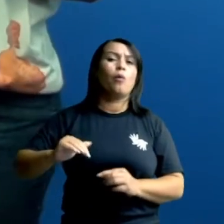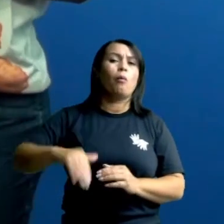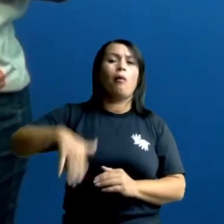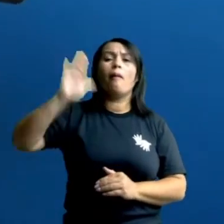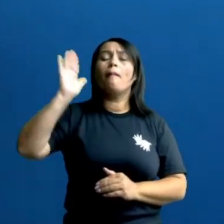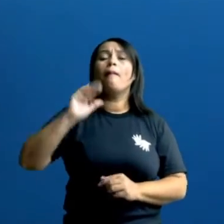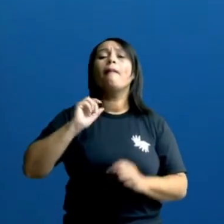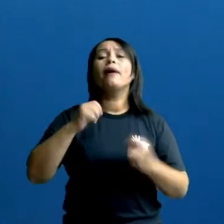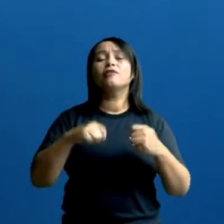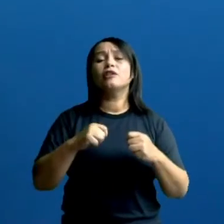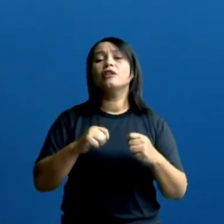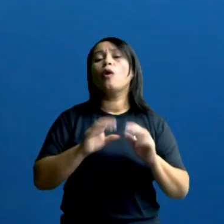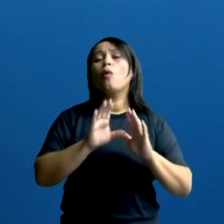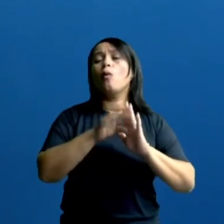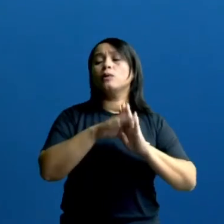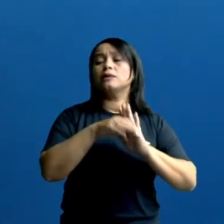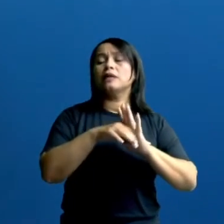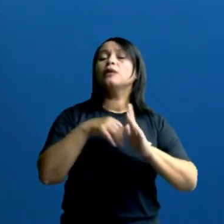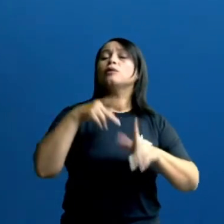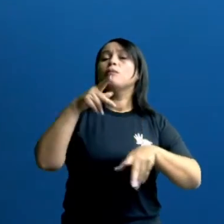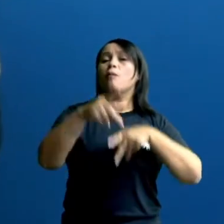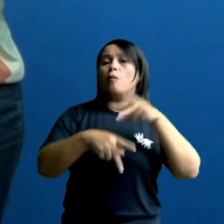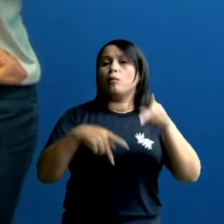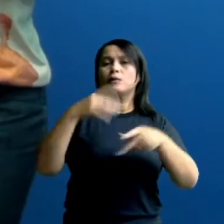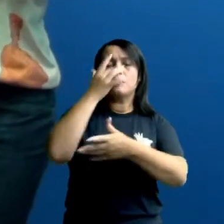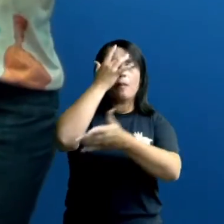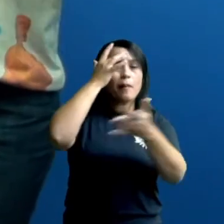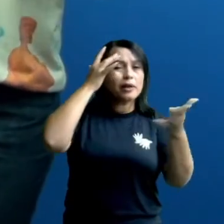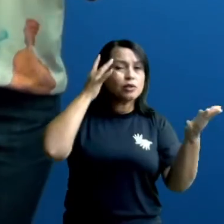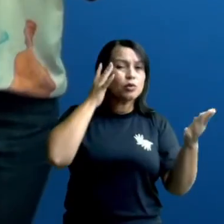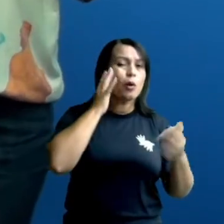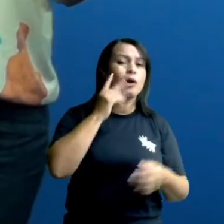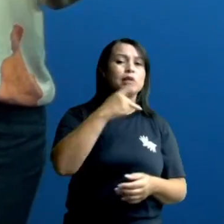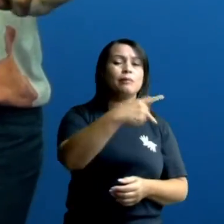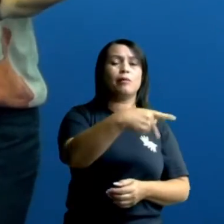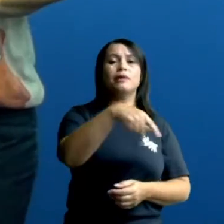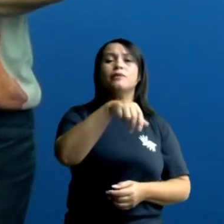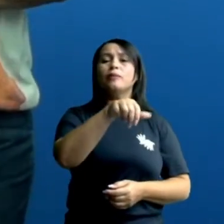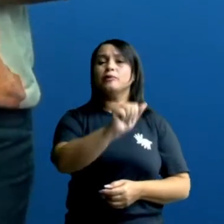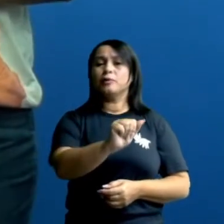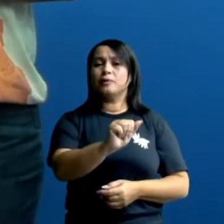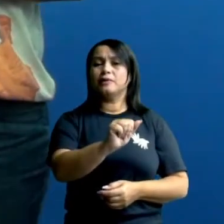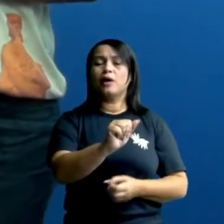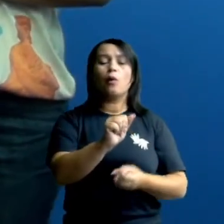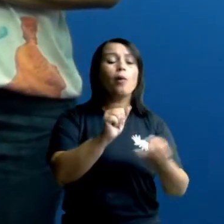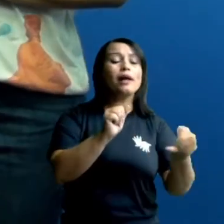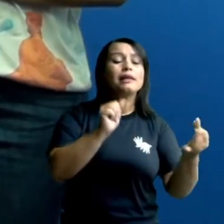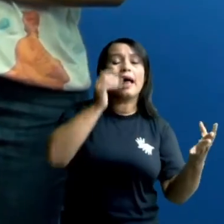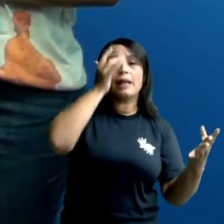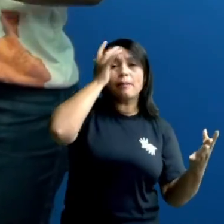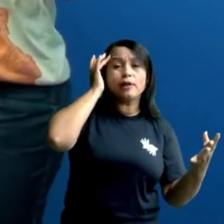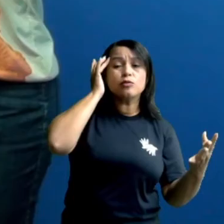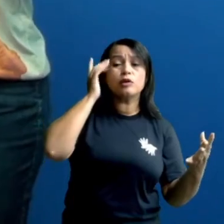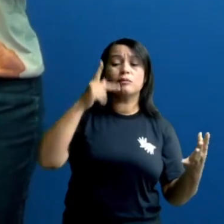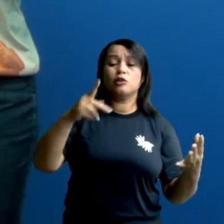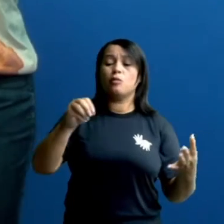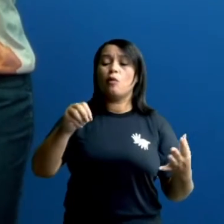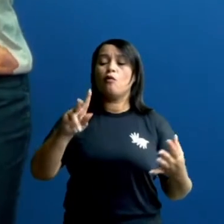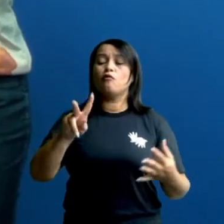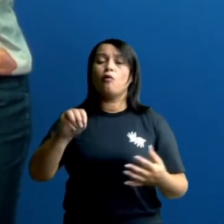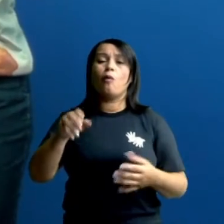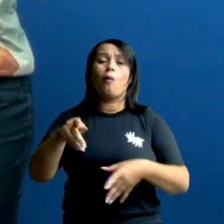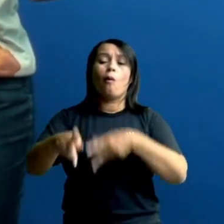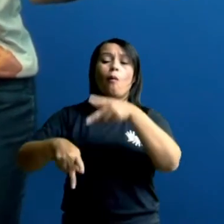conceito de populoso, que tem a ver com população absoluta, apenas com a quantidade de habitantes. Já povoado tem a ver